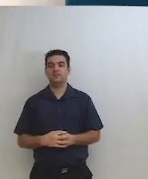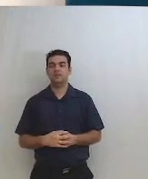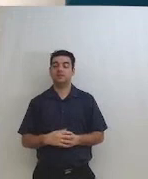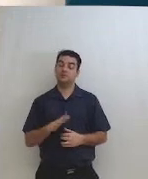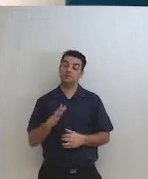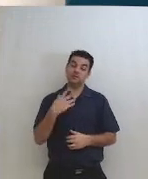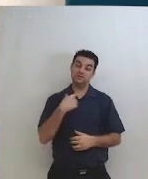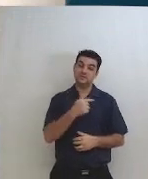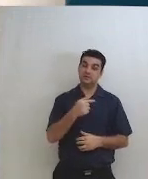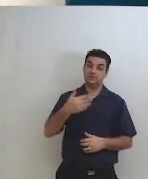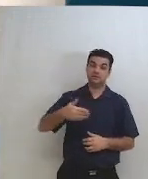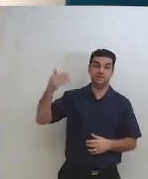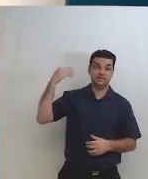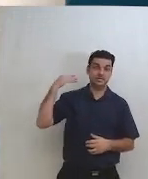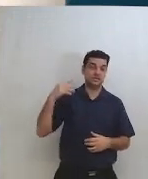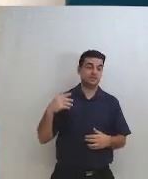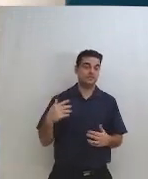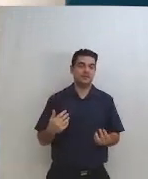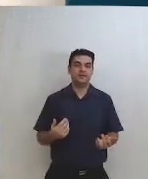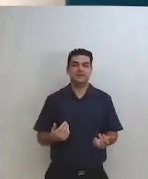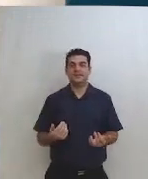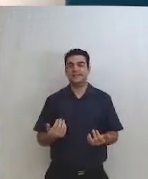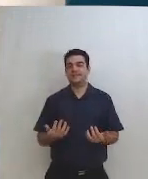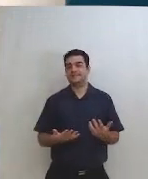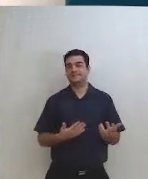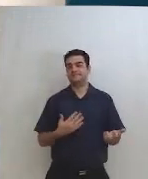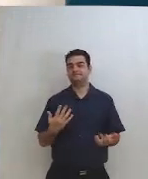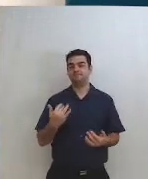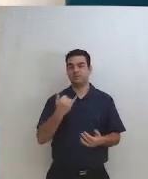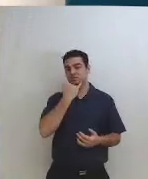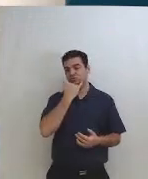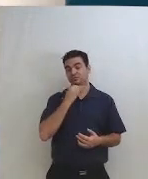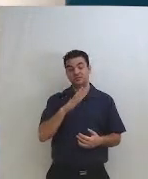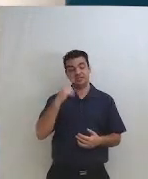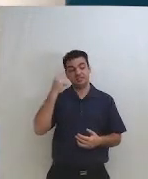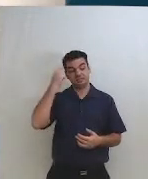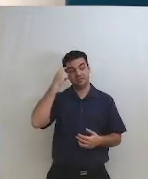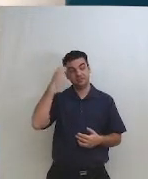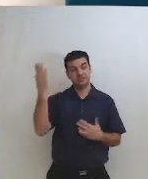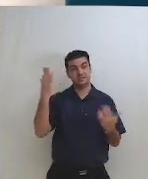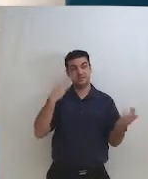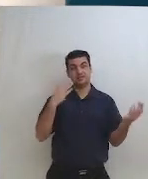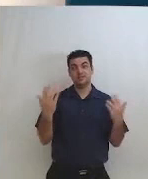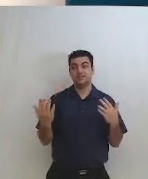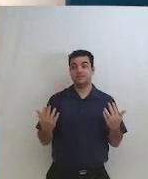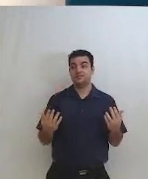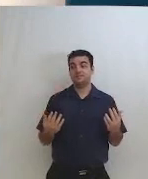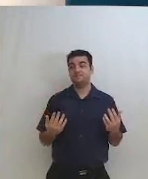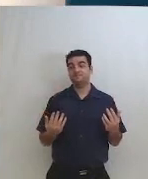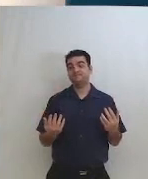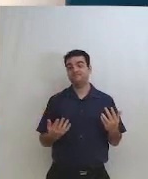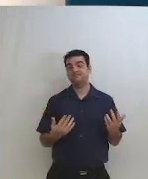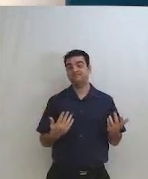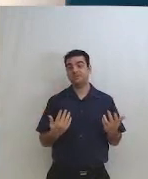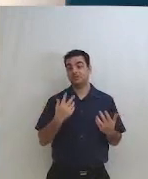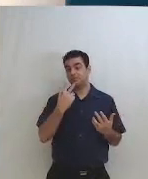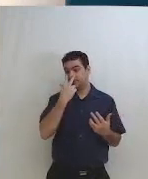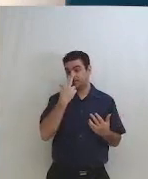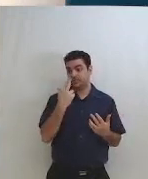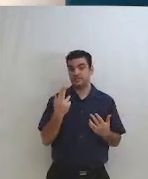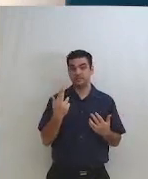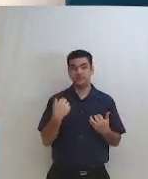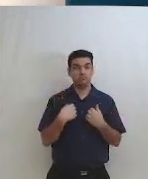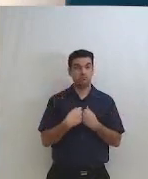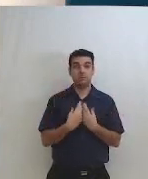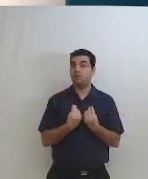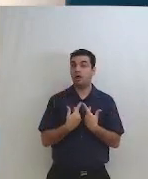eu não vejo todas as vendas do eminente ministro Sebastião a existência de uma devassa, né, como